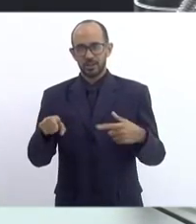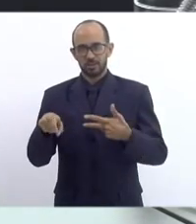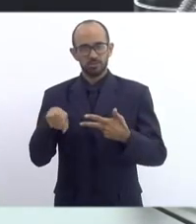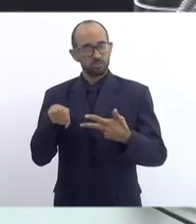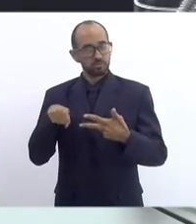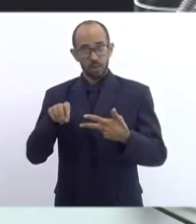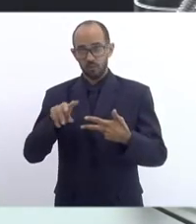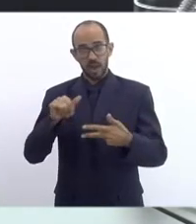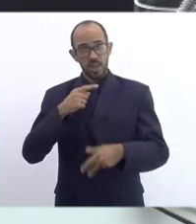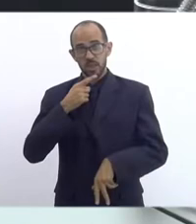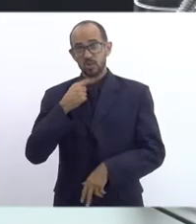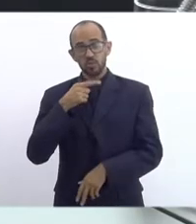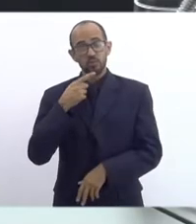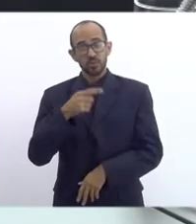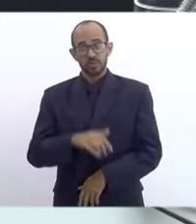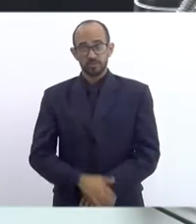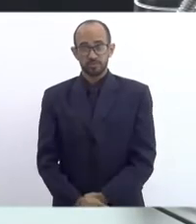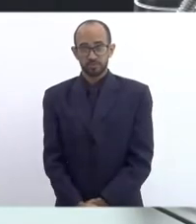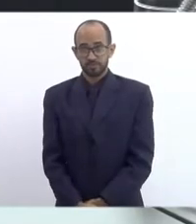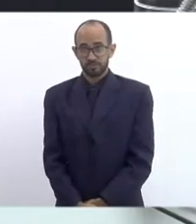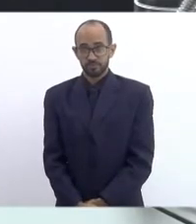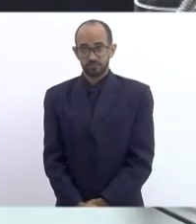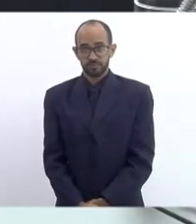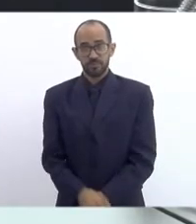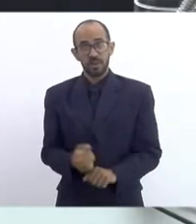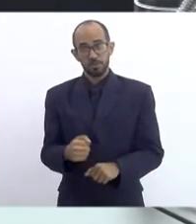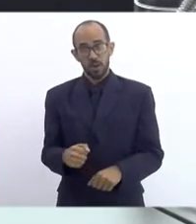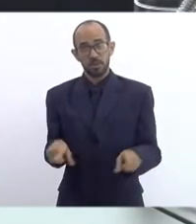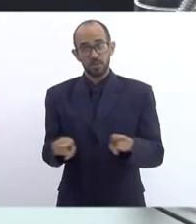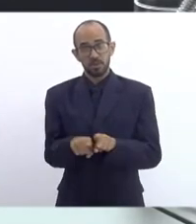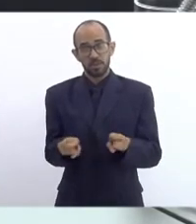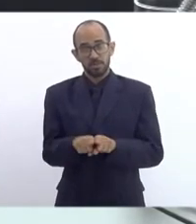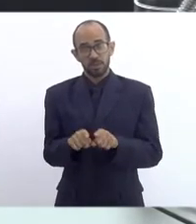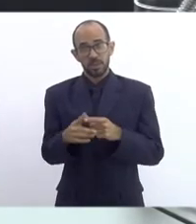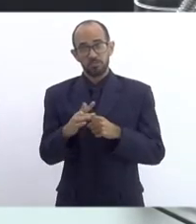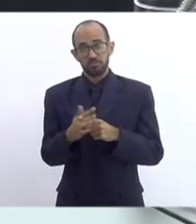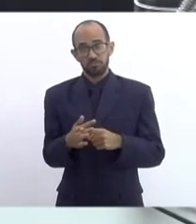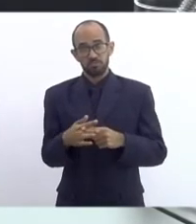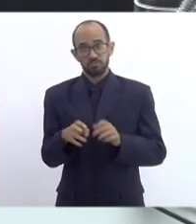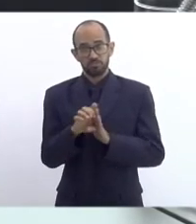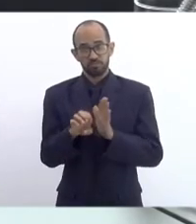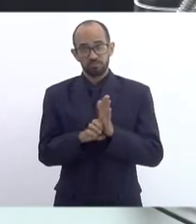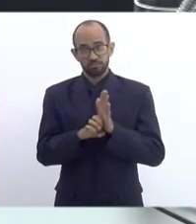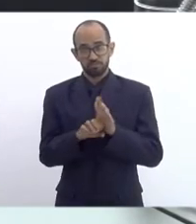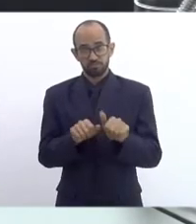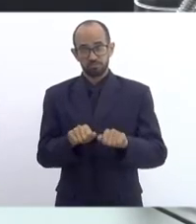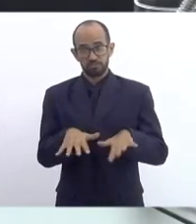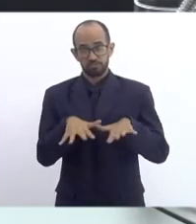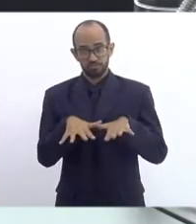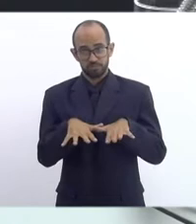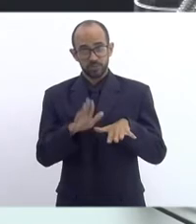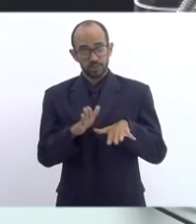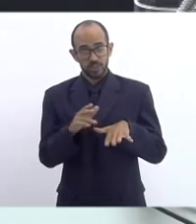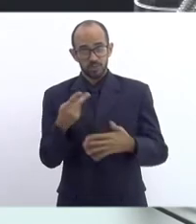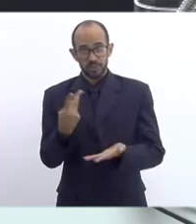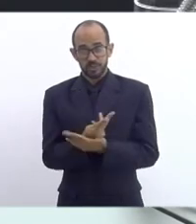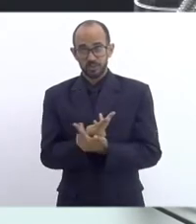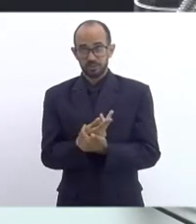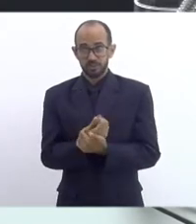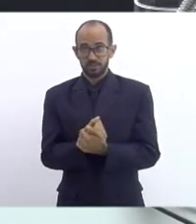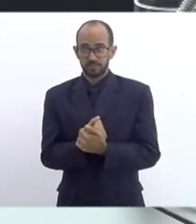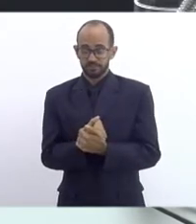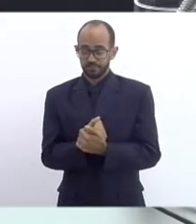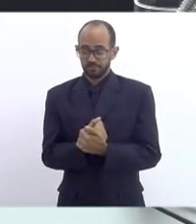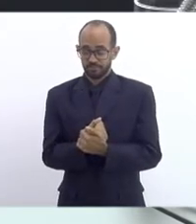Margem, ter margem. E também pode emendar no plenário, que já foi, inclusive, só não, teve vamos,